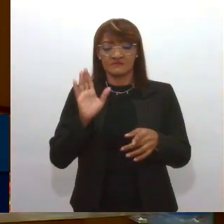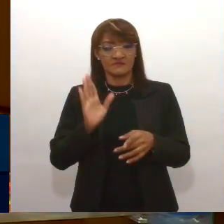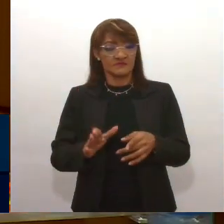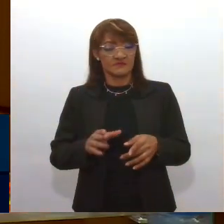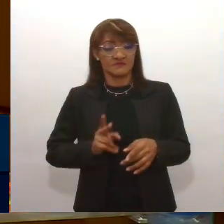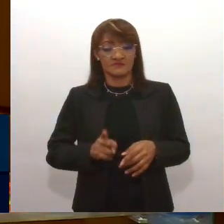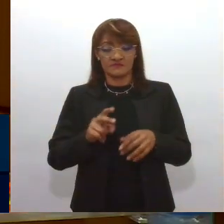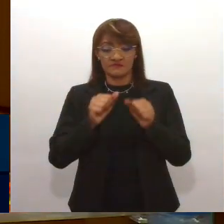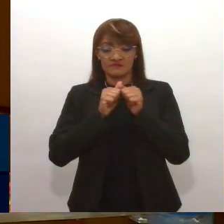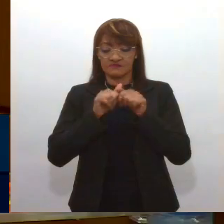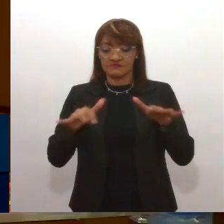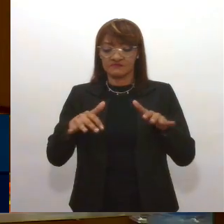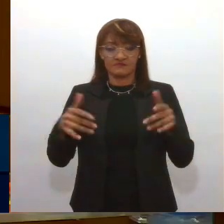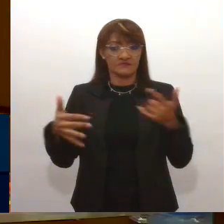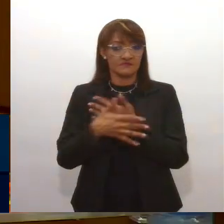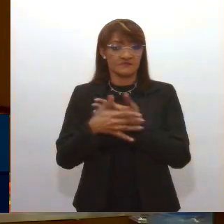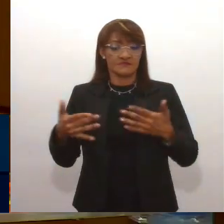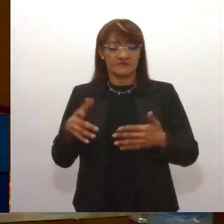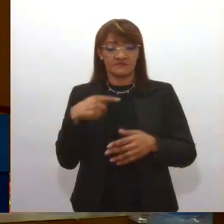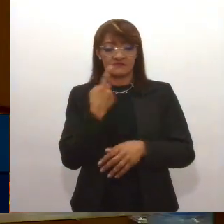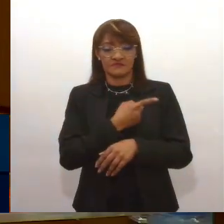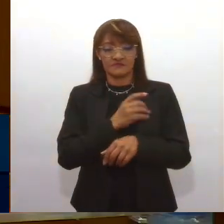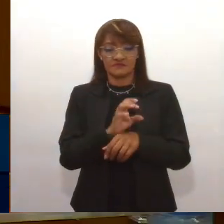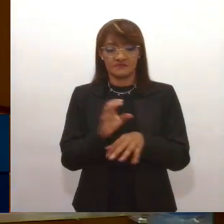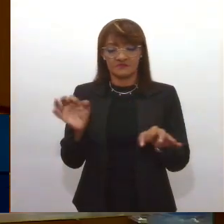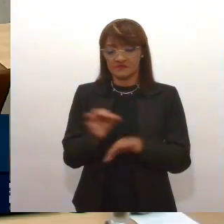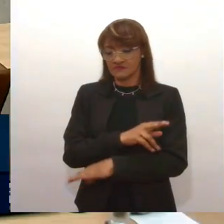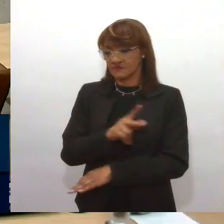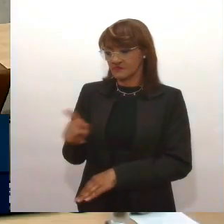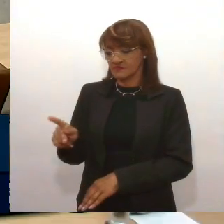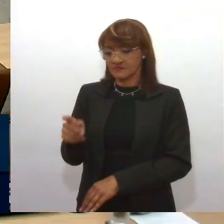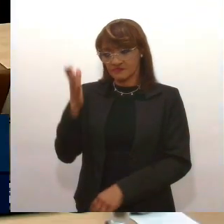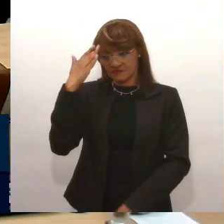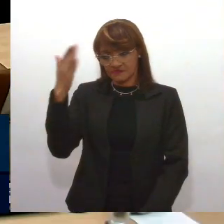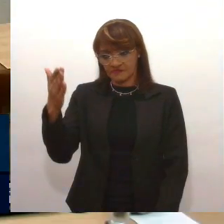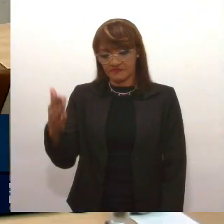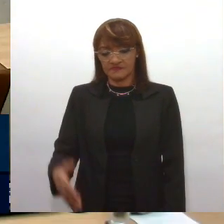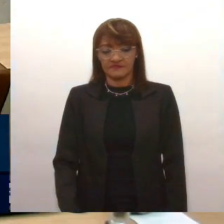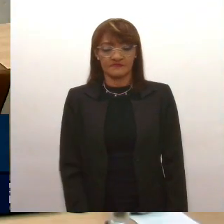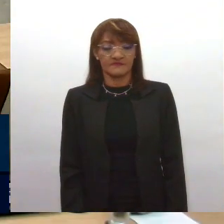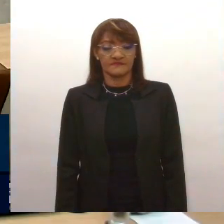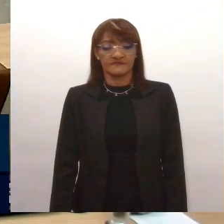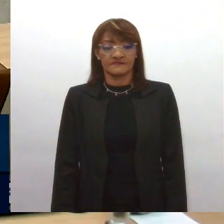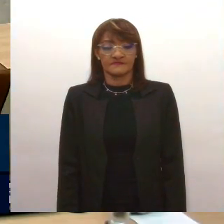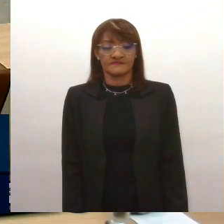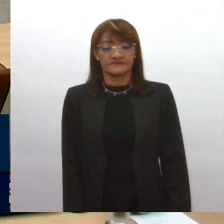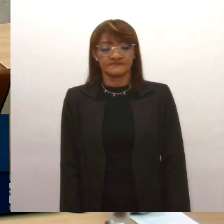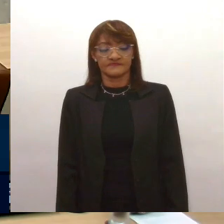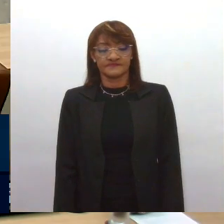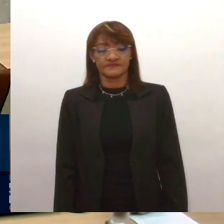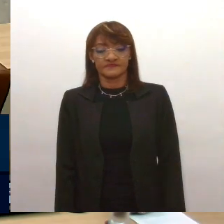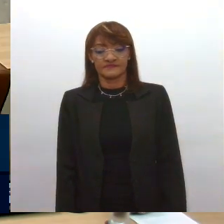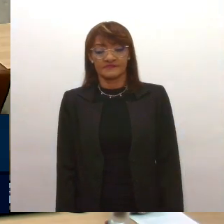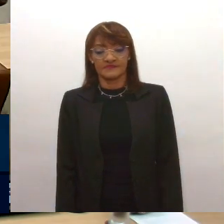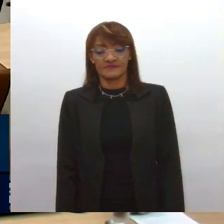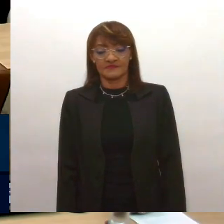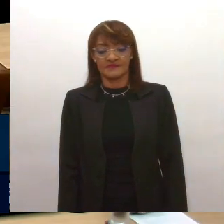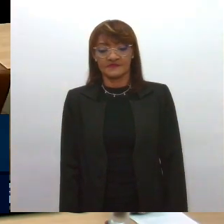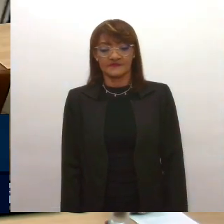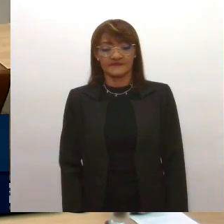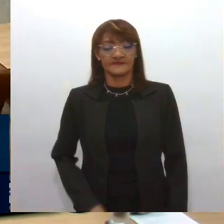o nosso estado é isso Senor Presidente muito obrigada ainda no pequeno expediente deputada